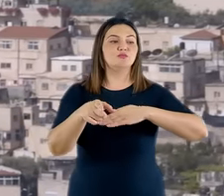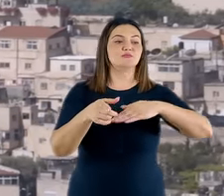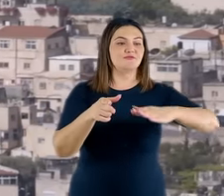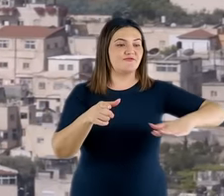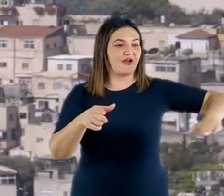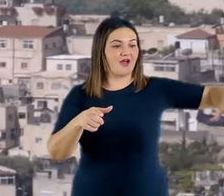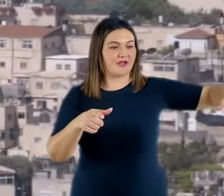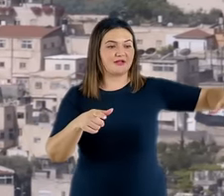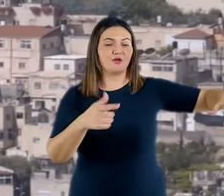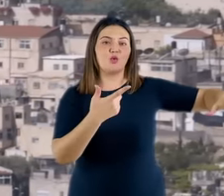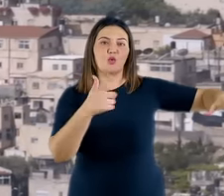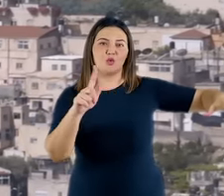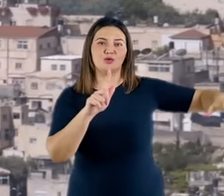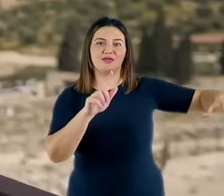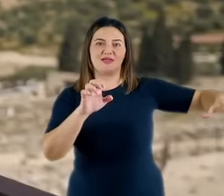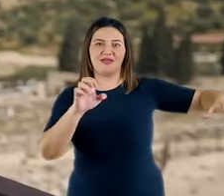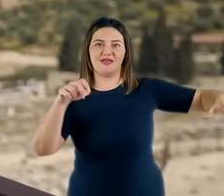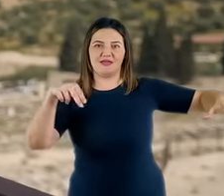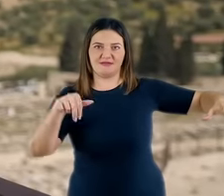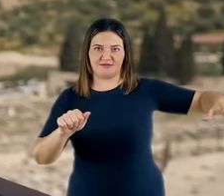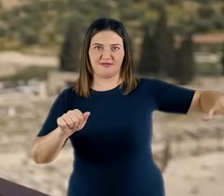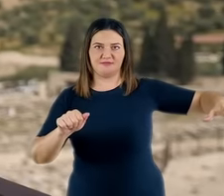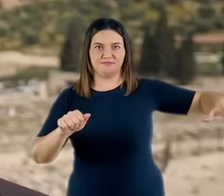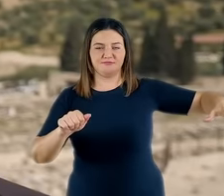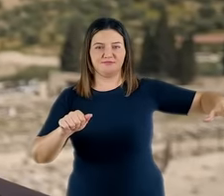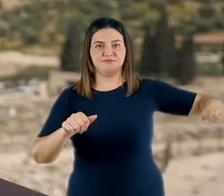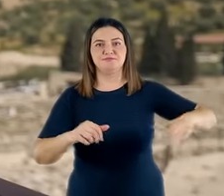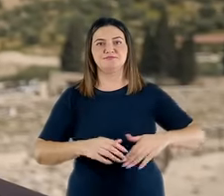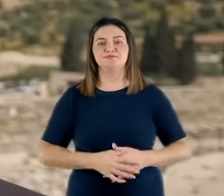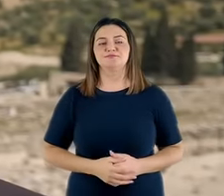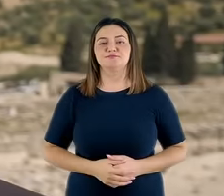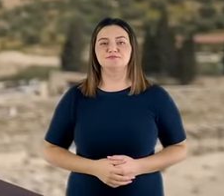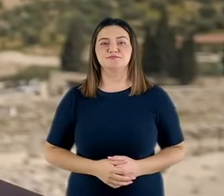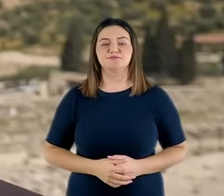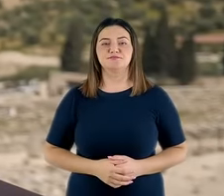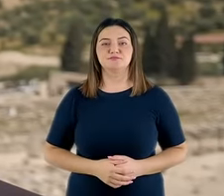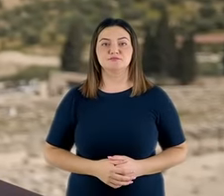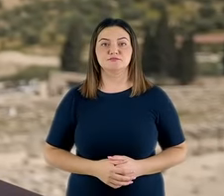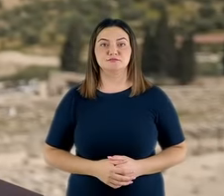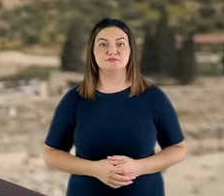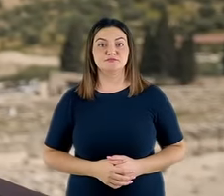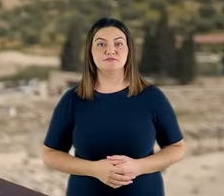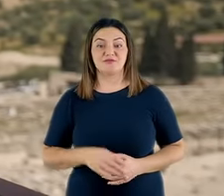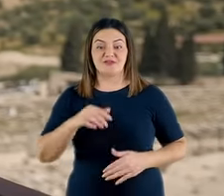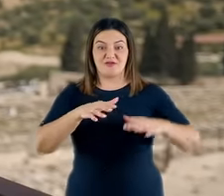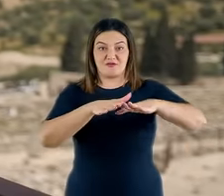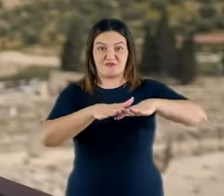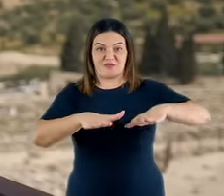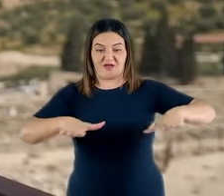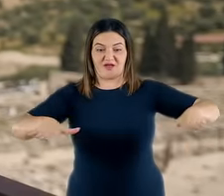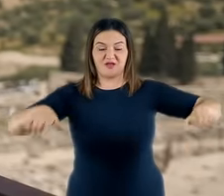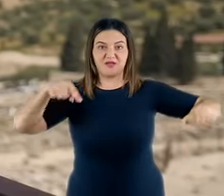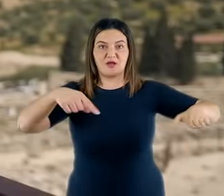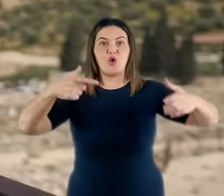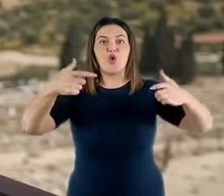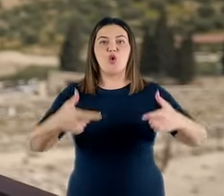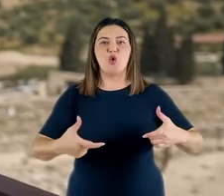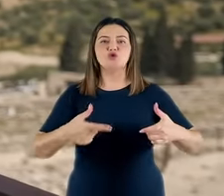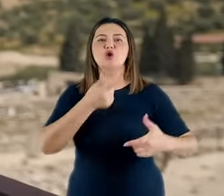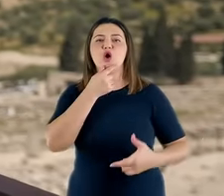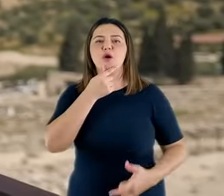do Rinnon, locais muito importantes relacionados à história da Bíblia Sagrada. O Vale do Cedron é o vale